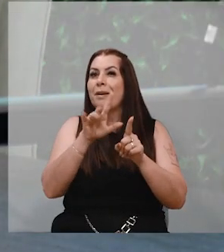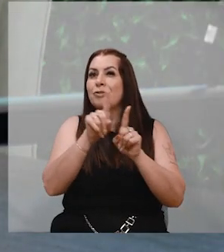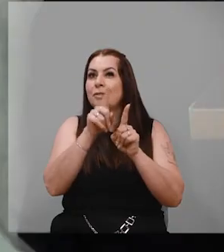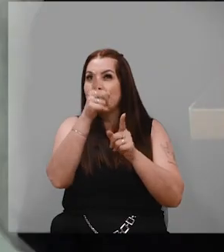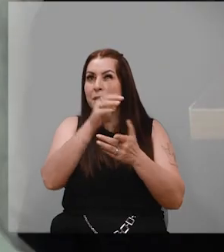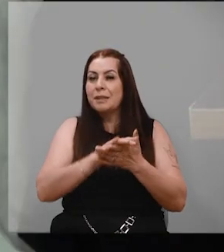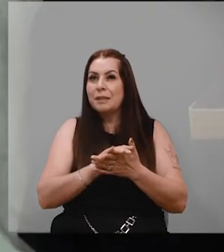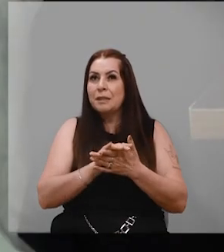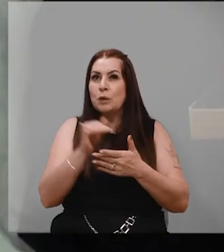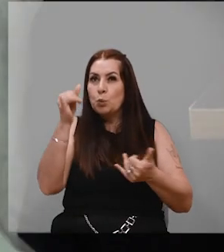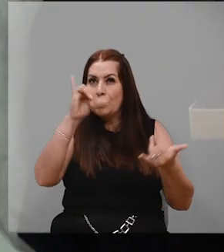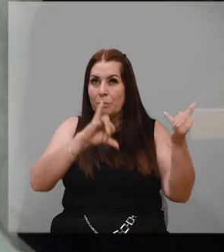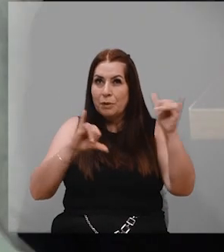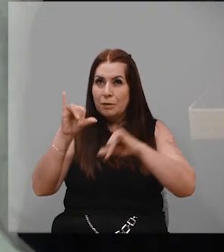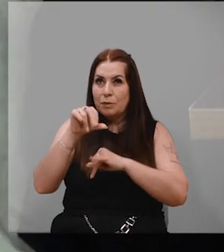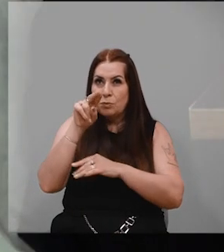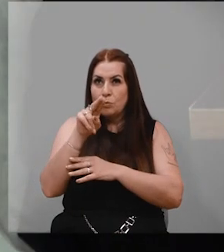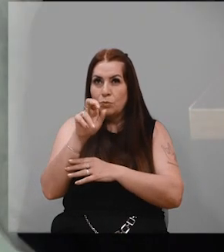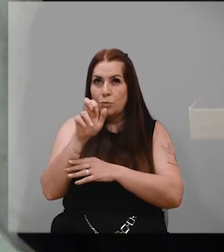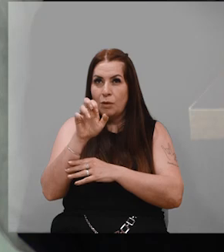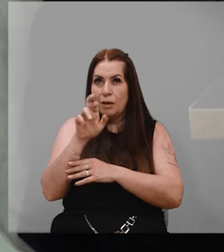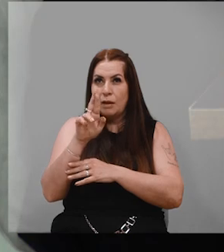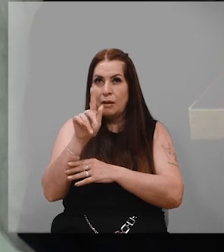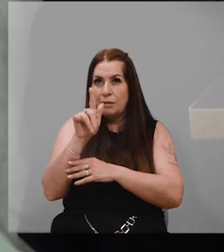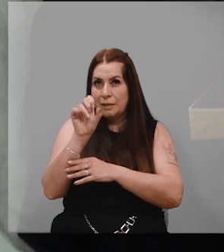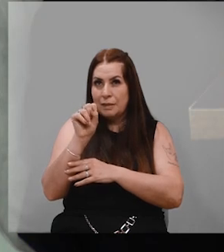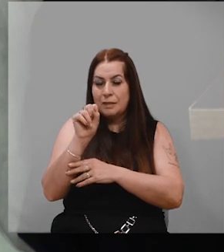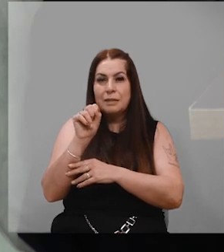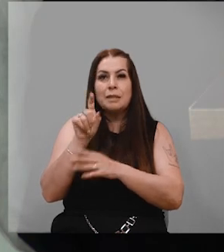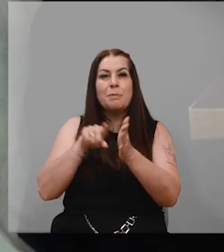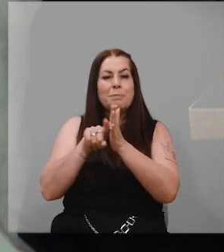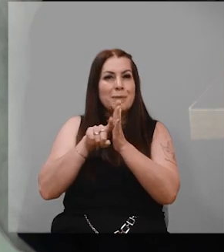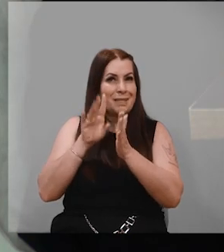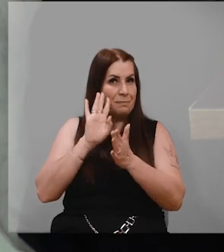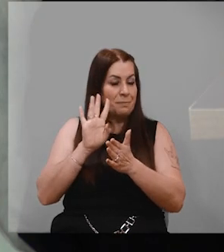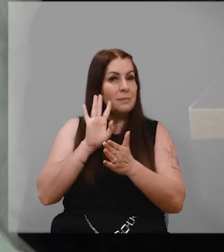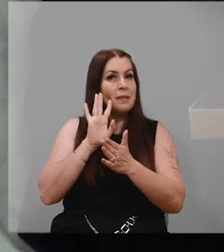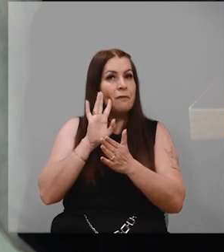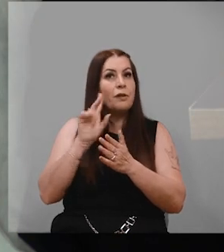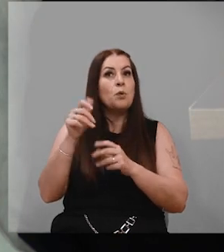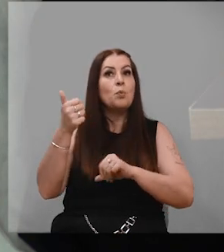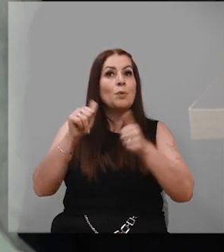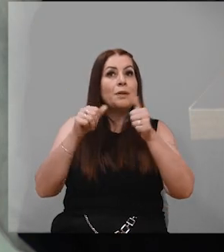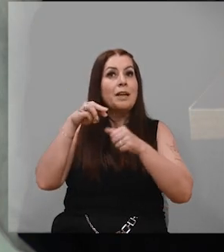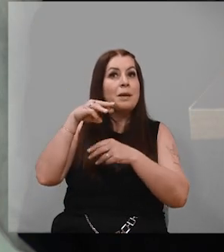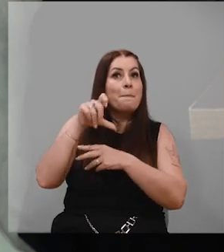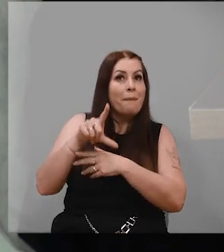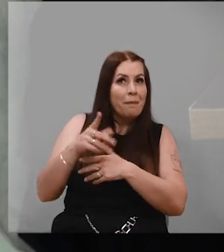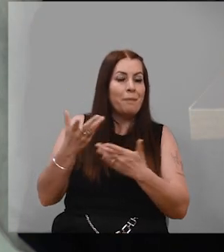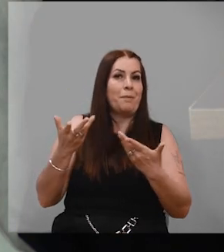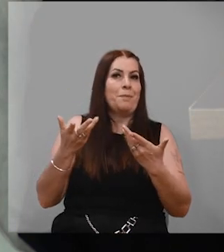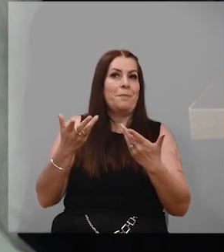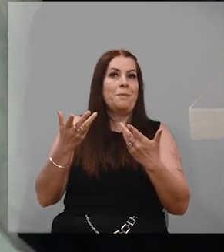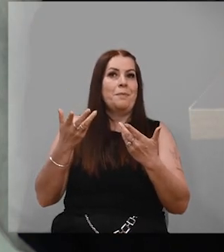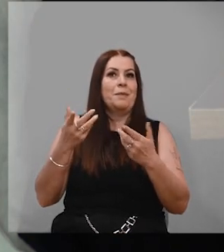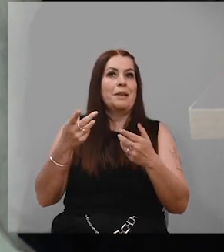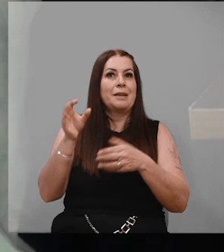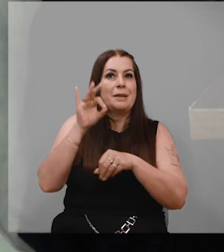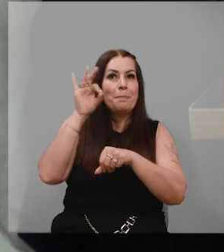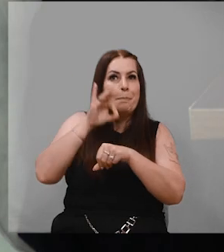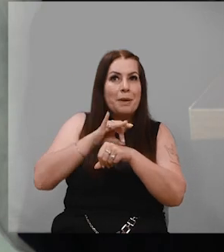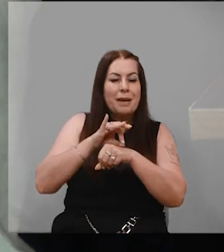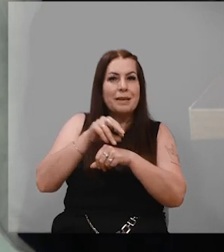inclusive, do laboratório da UERGS, que eles têm uma pesquisa bem legal para ver a qualidade do mel. Tem as